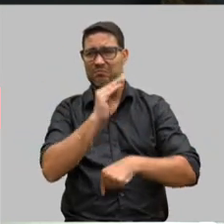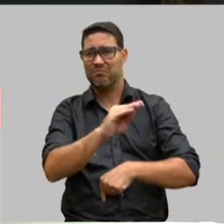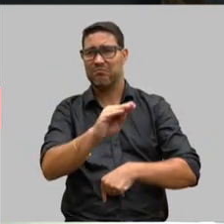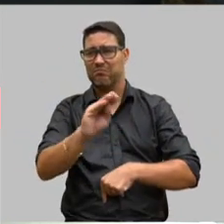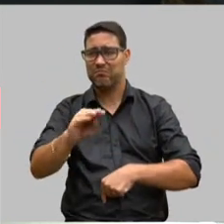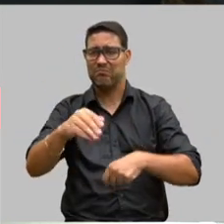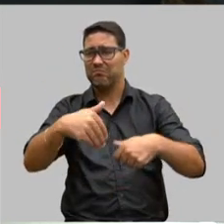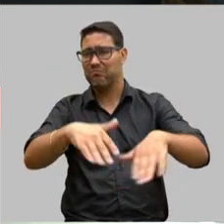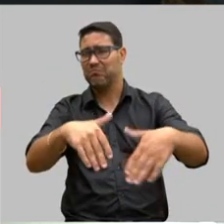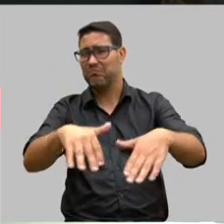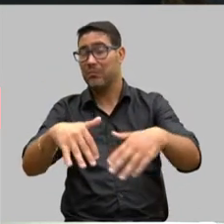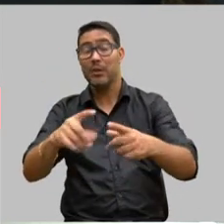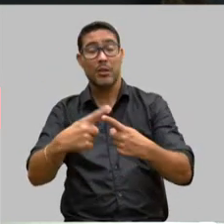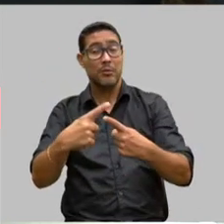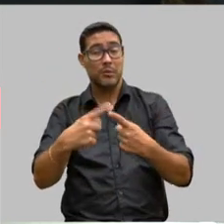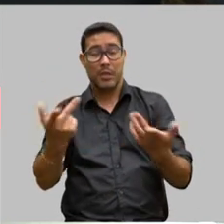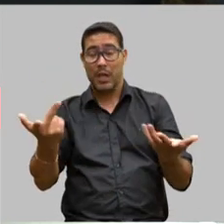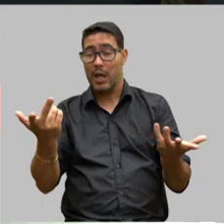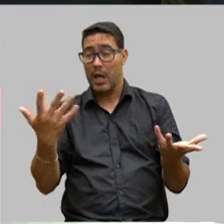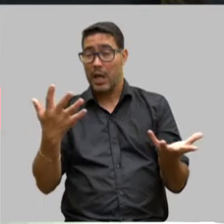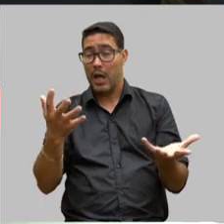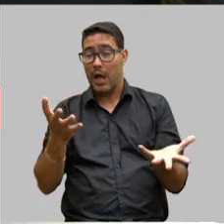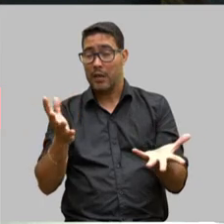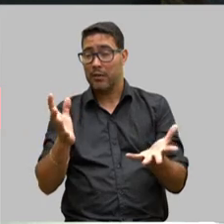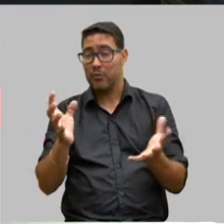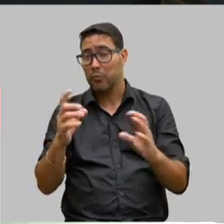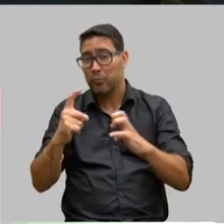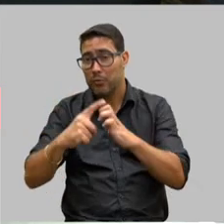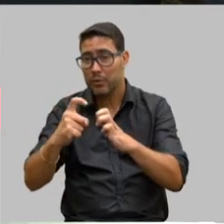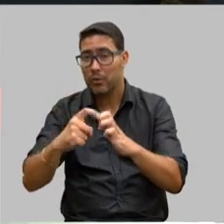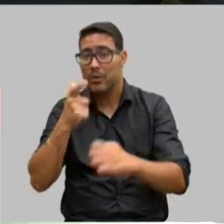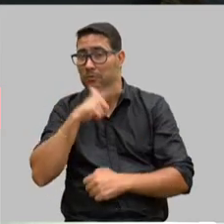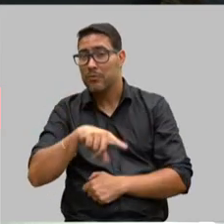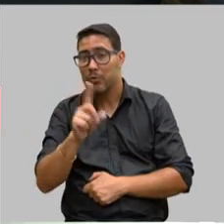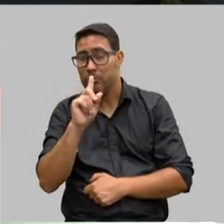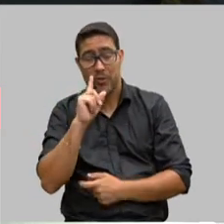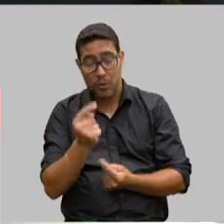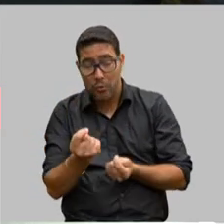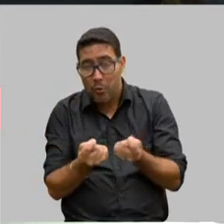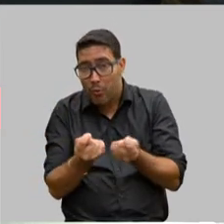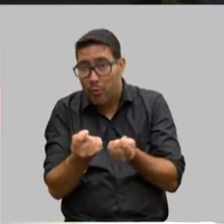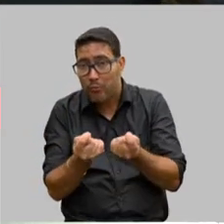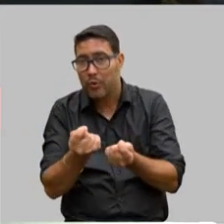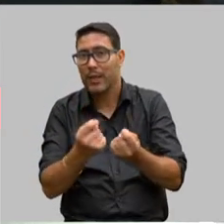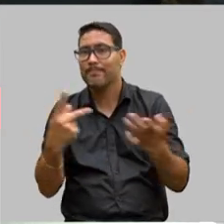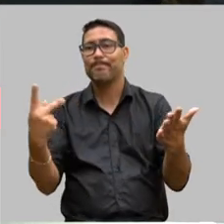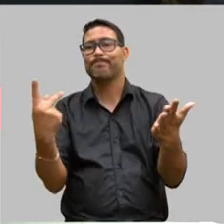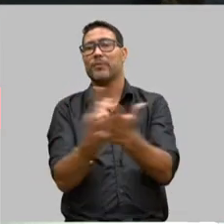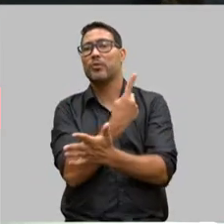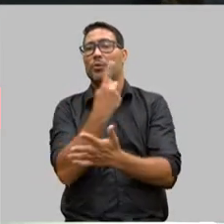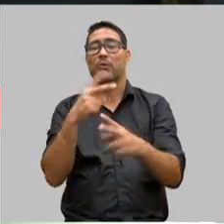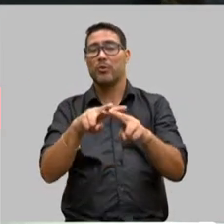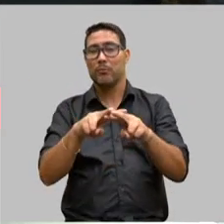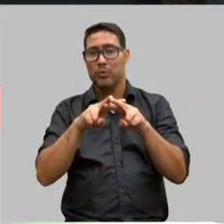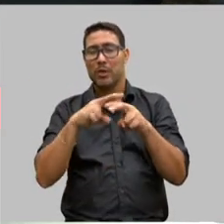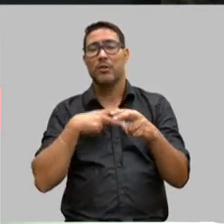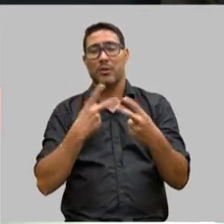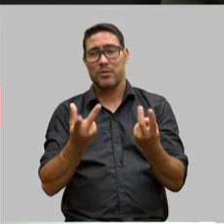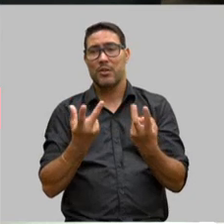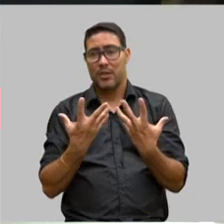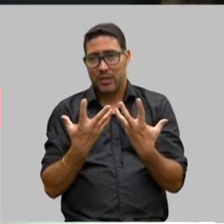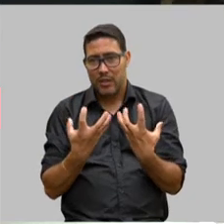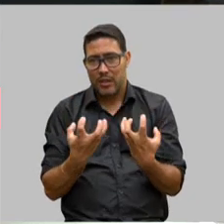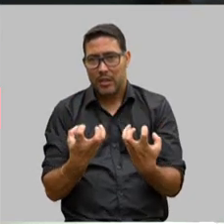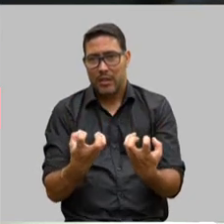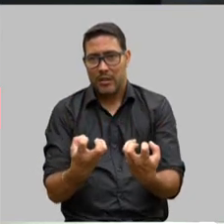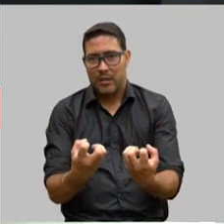porque não conseguiram controlar ali aquela situação dos impactos da seca extrema, né? Então,